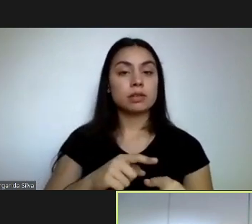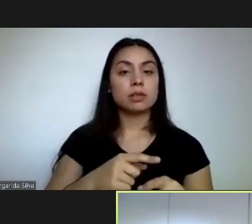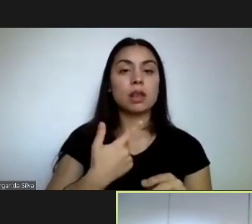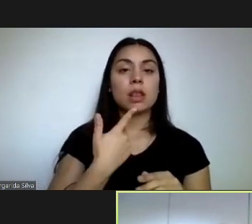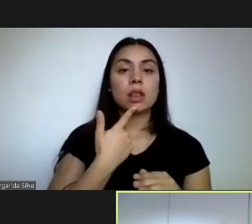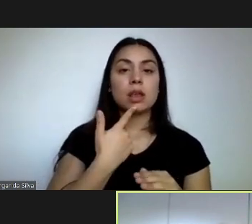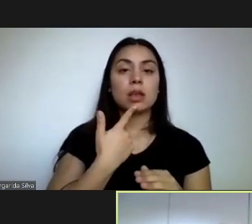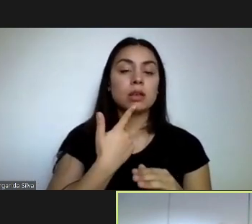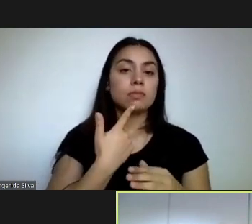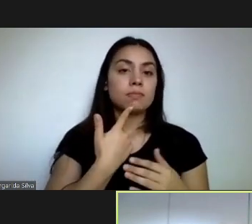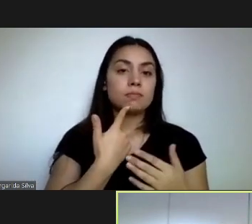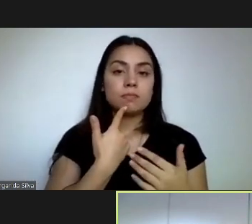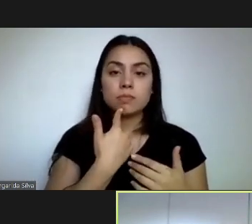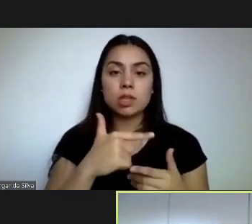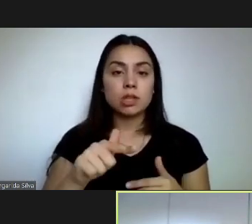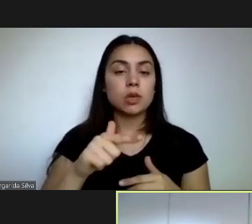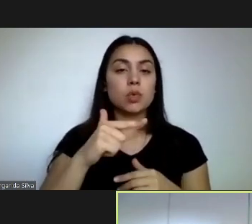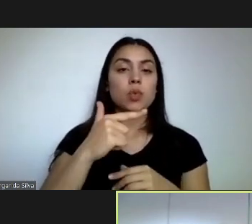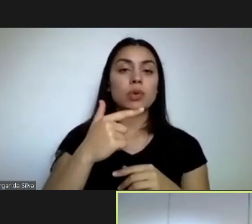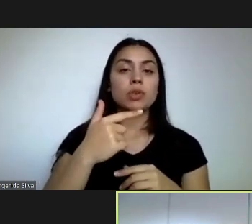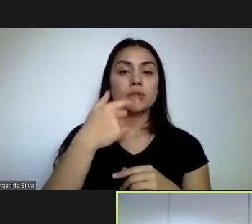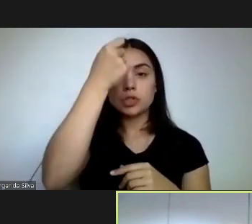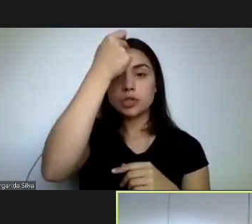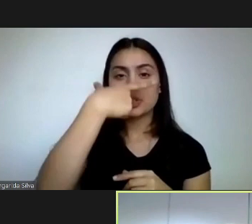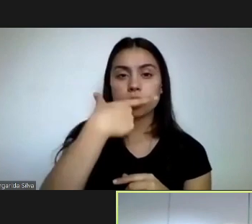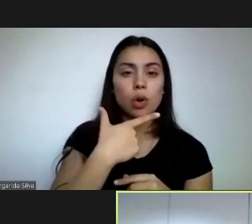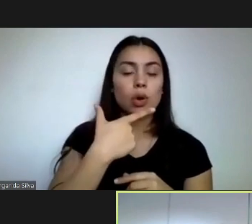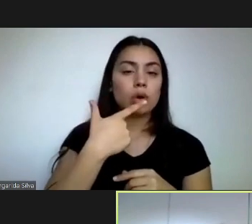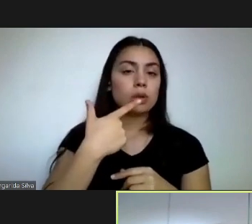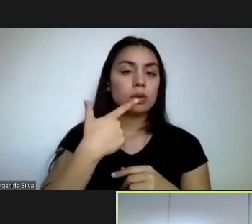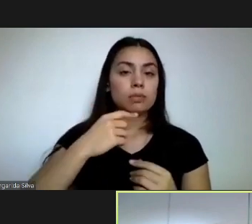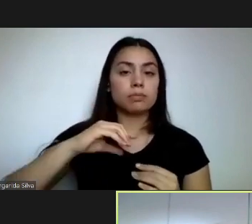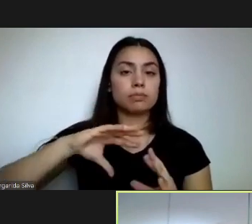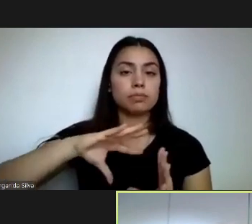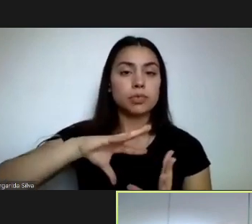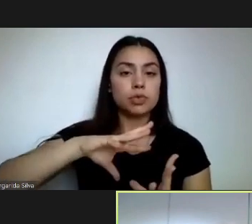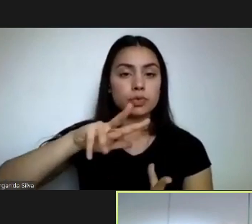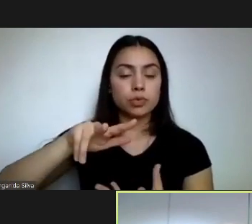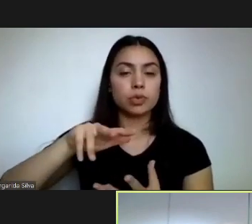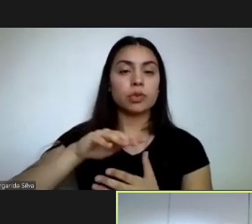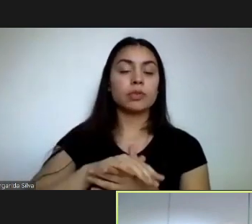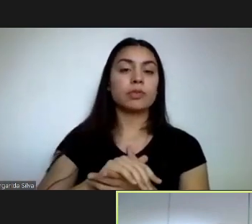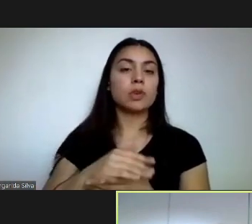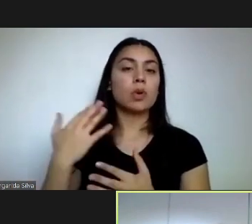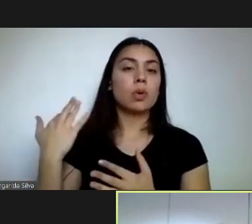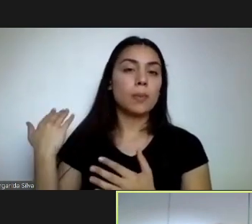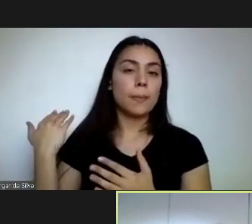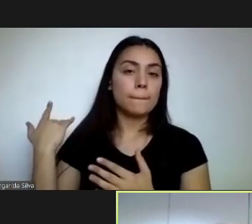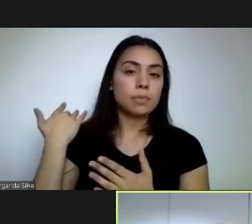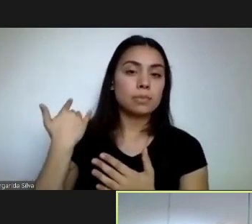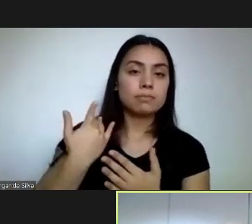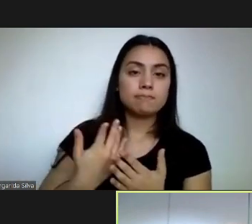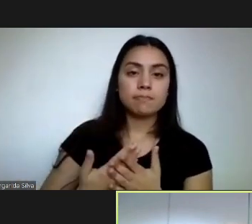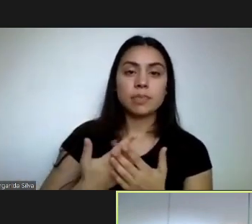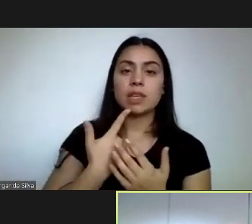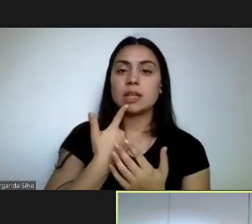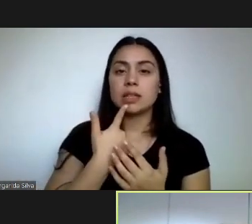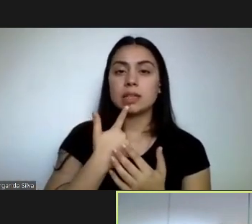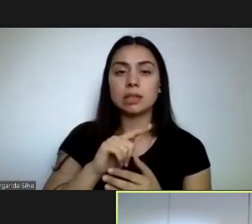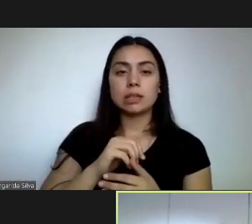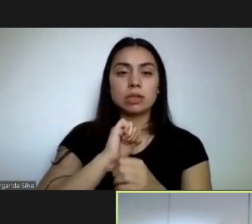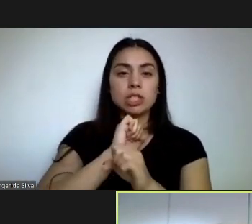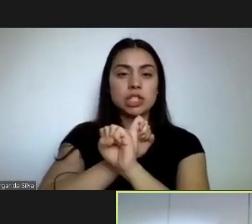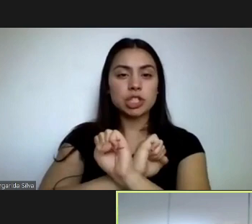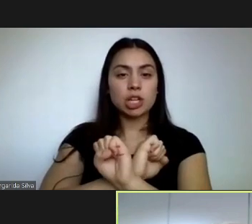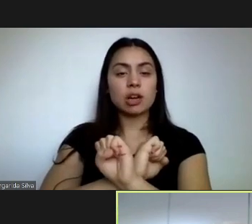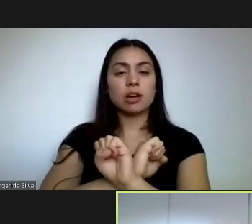português, seja na história, seja na geografia, está o nosso passado colonial, está a questão da escravatura, está a questão